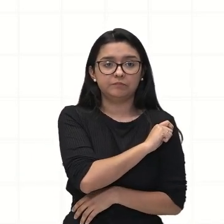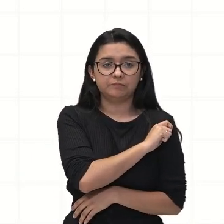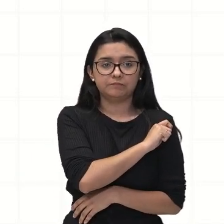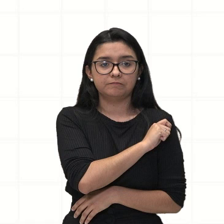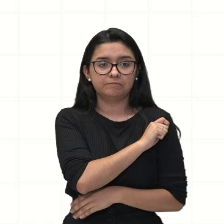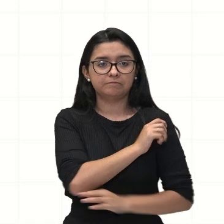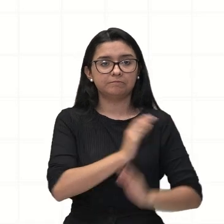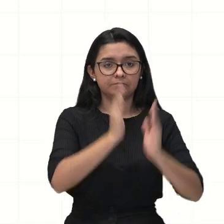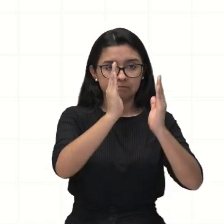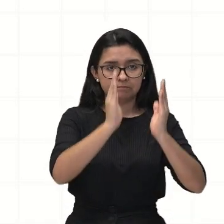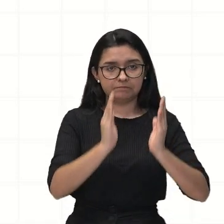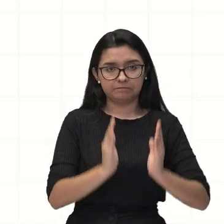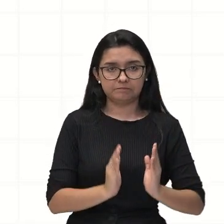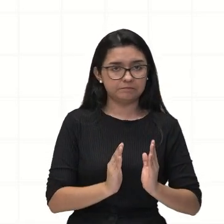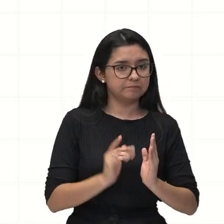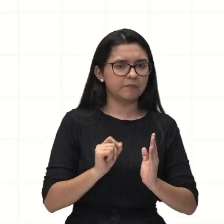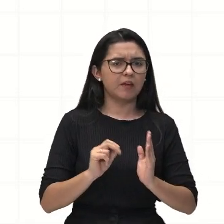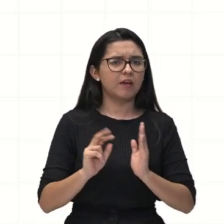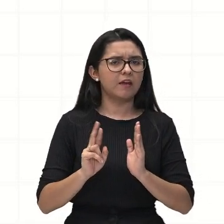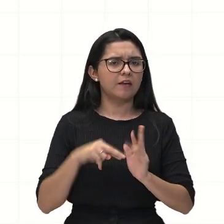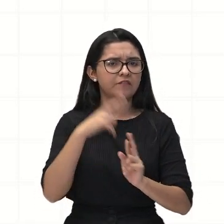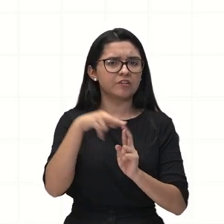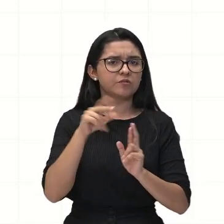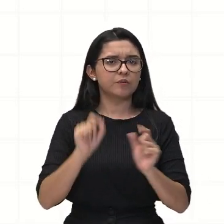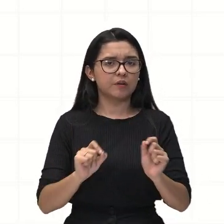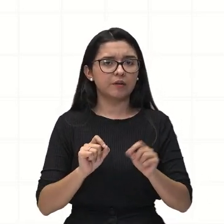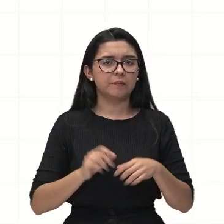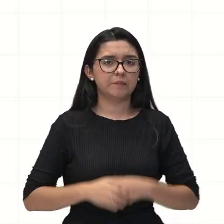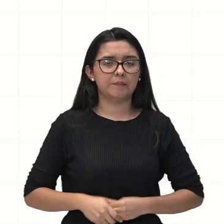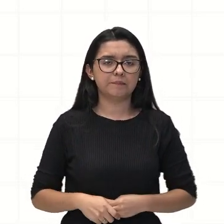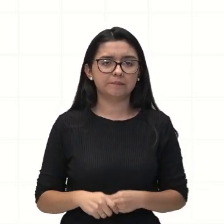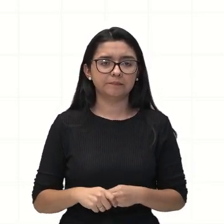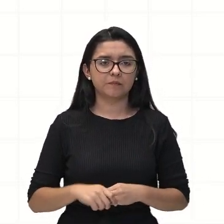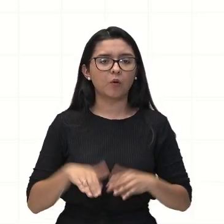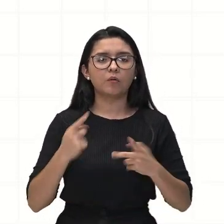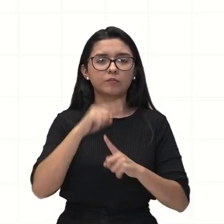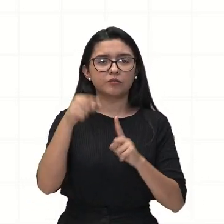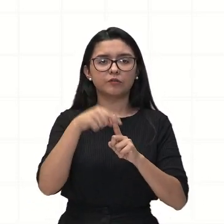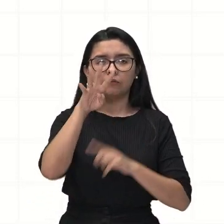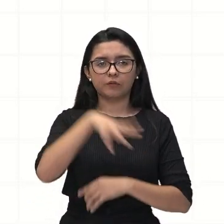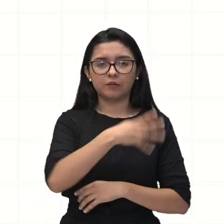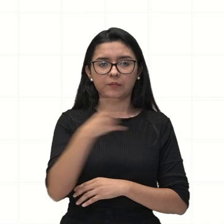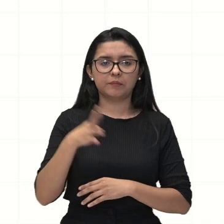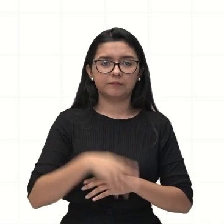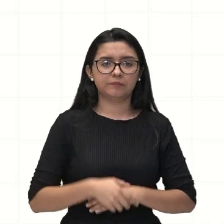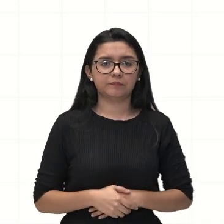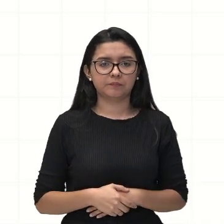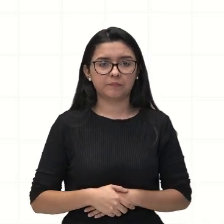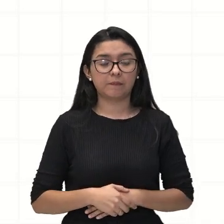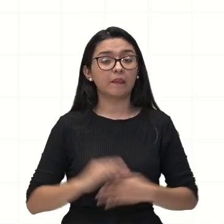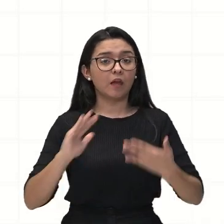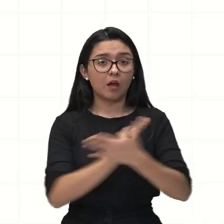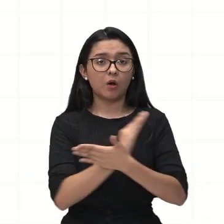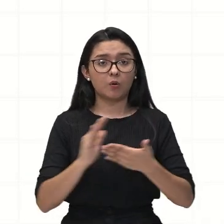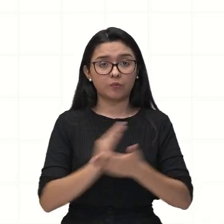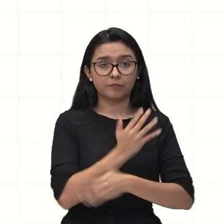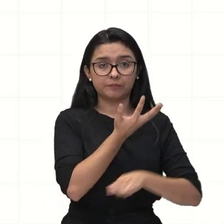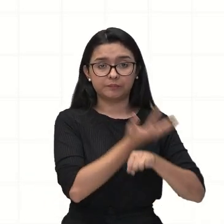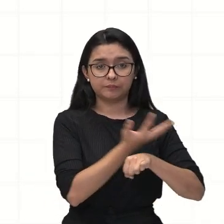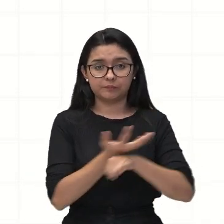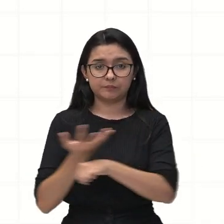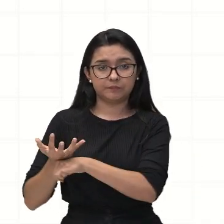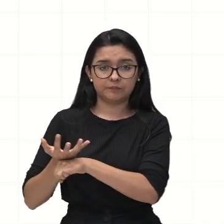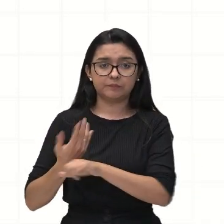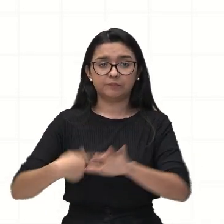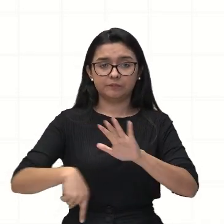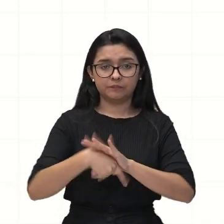certo? Referente a quem? Em função de quem? Há alguns componentes,